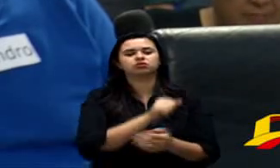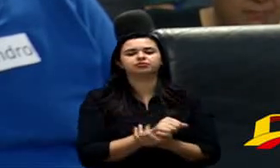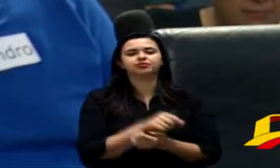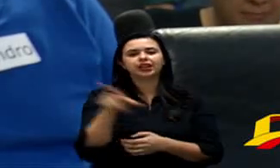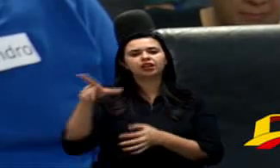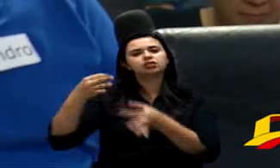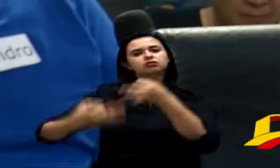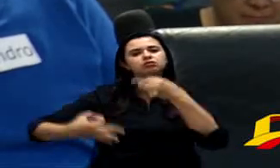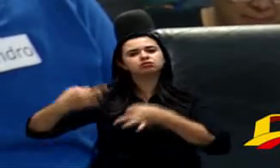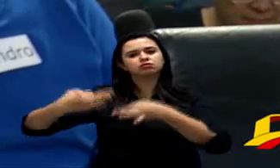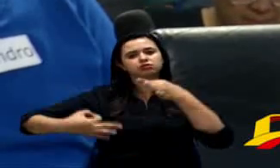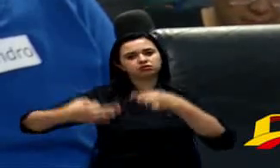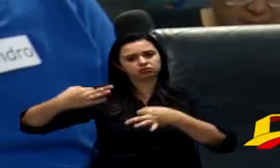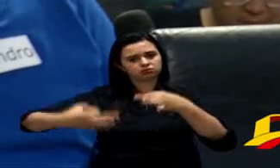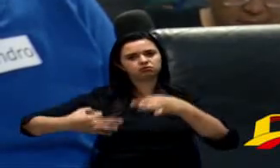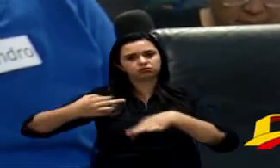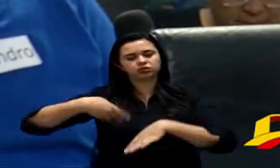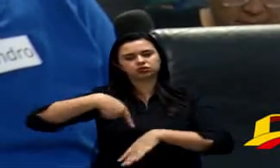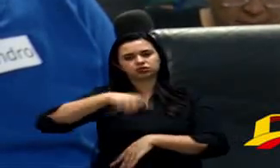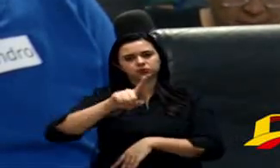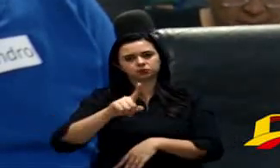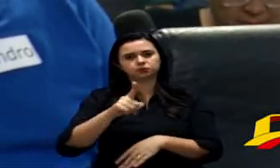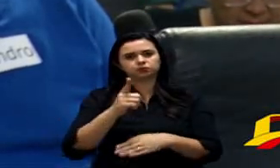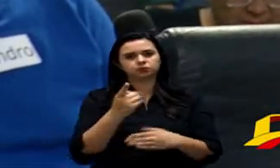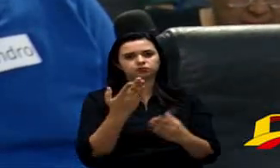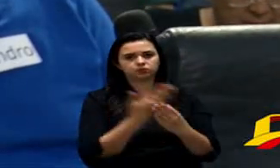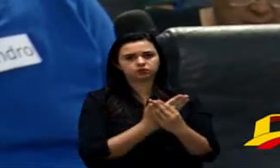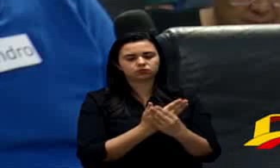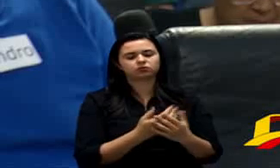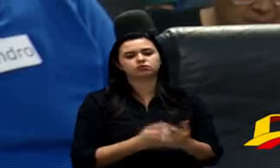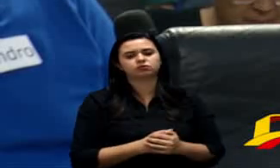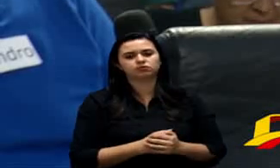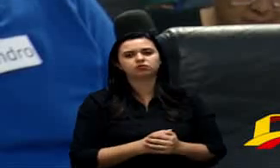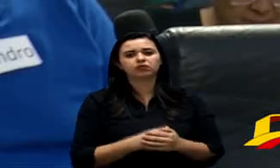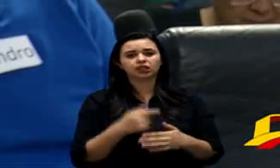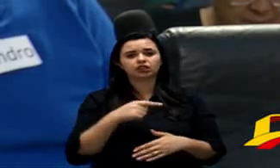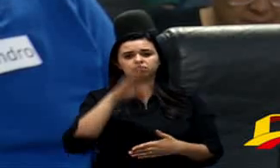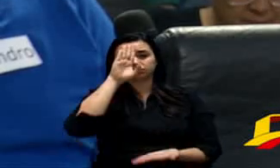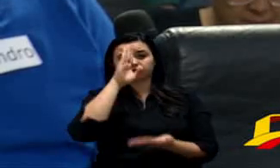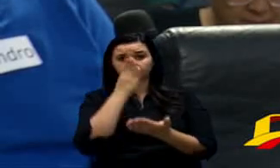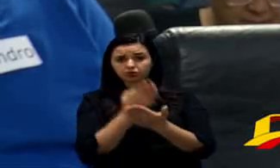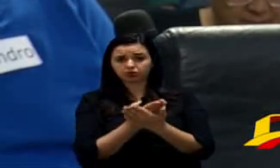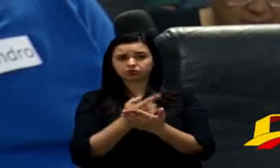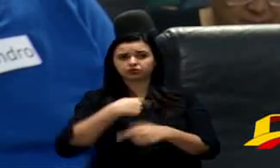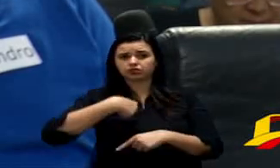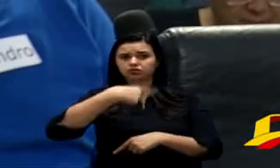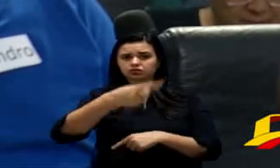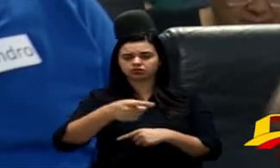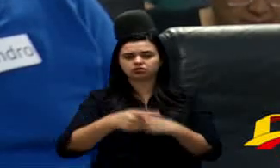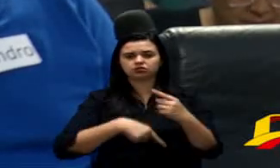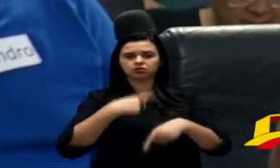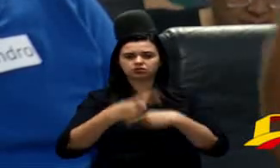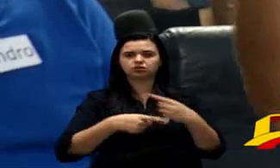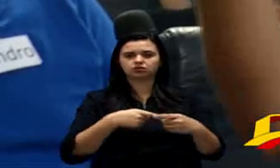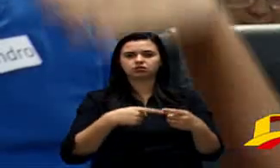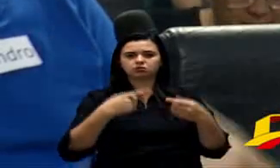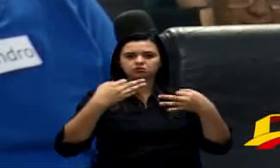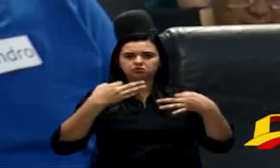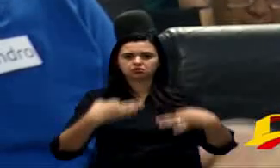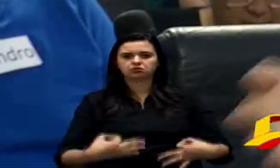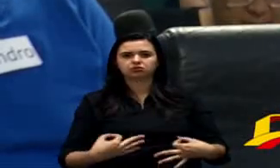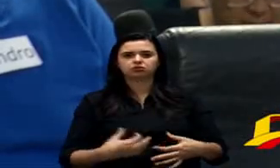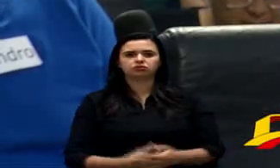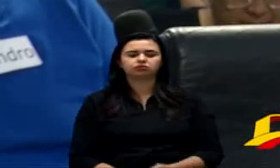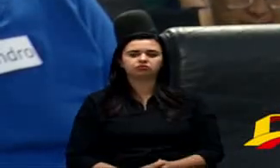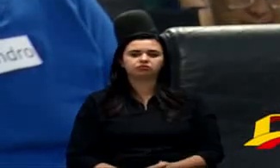né? E a gente tem muita confiança no que vem dessa decisão judicial. O que a gente tem aqui é um ato